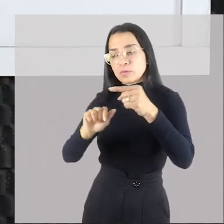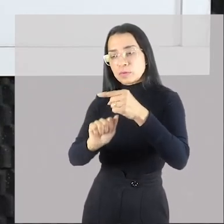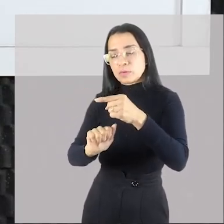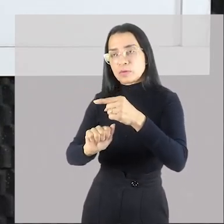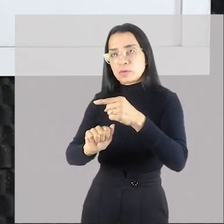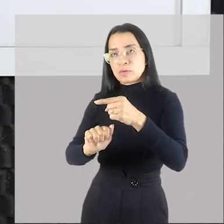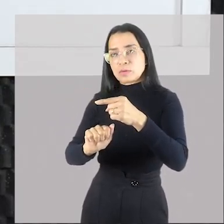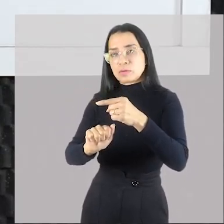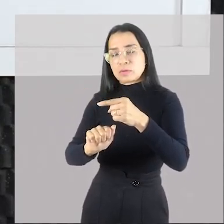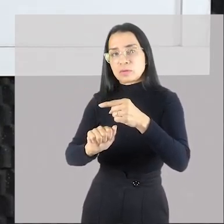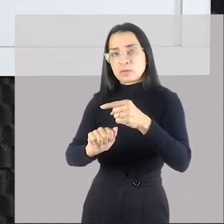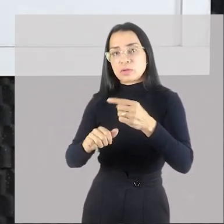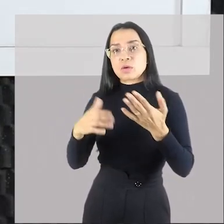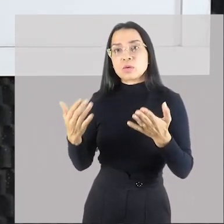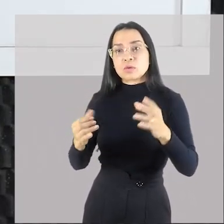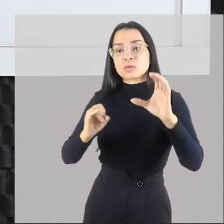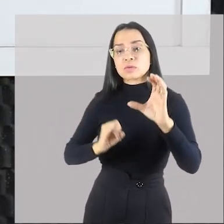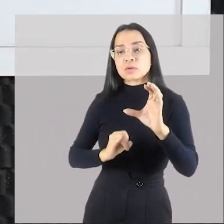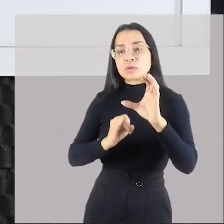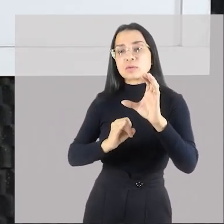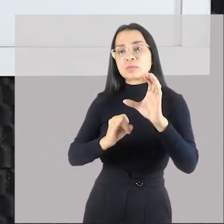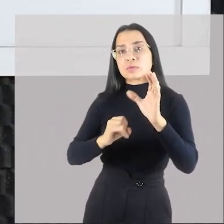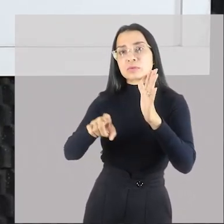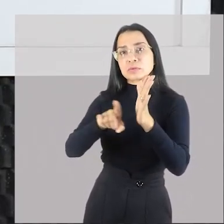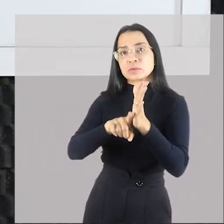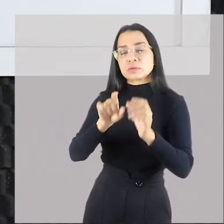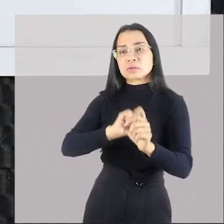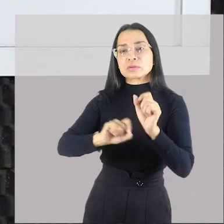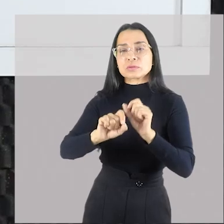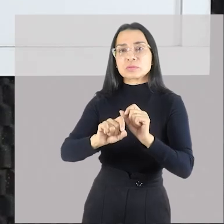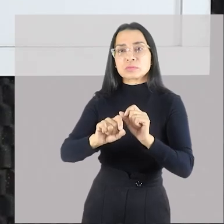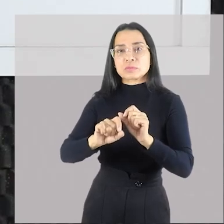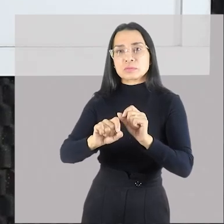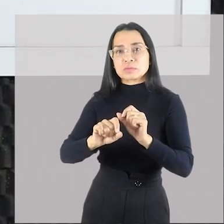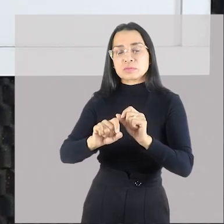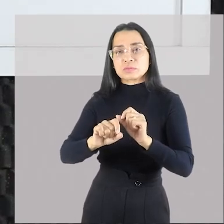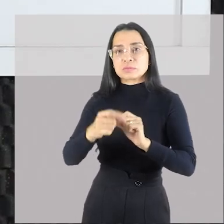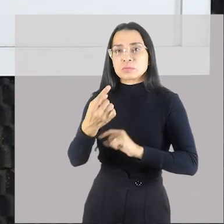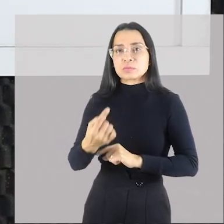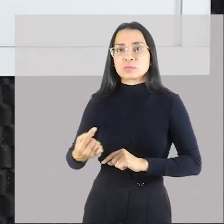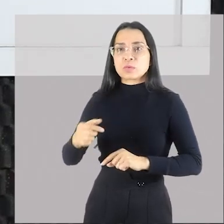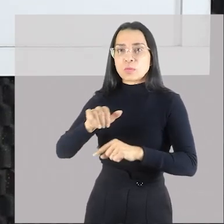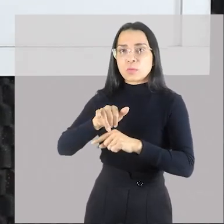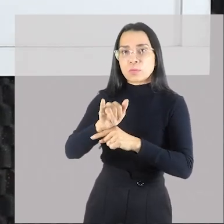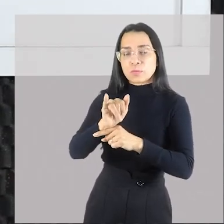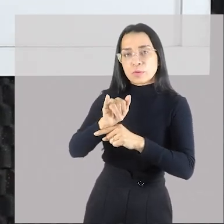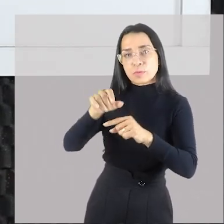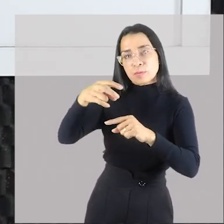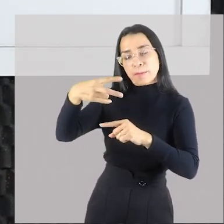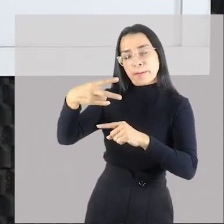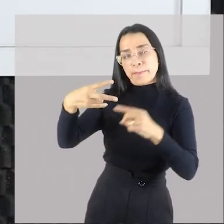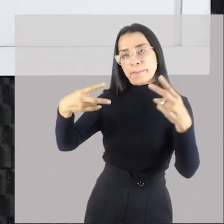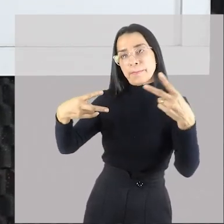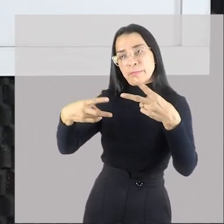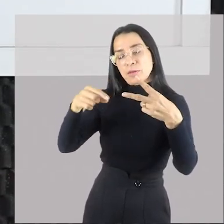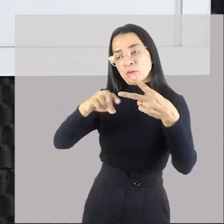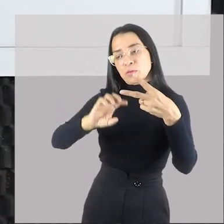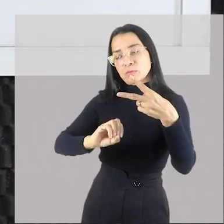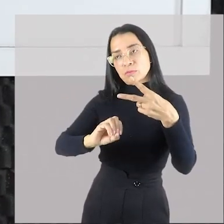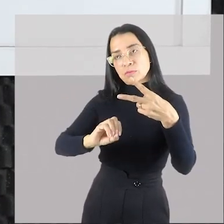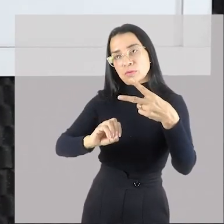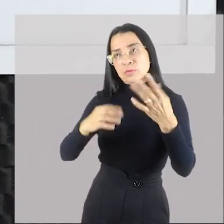E onde estarão as minhas imagens negativas? Para o y menor do que zero. Ora, as